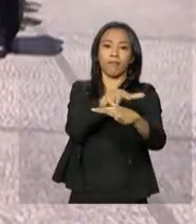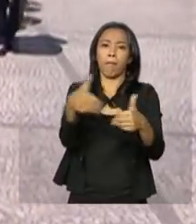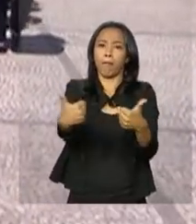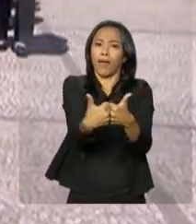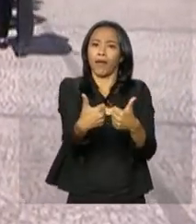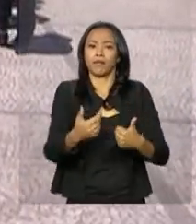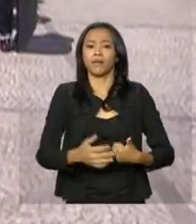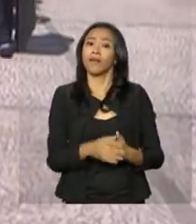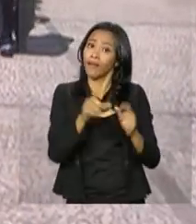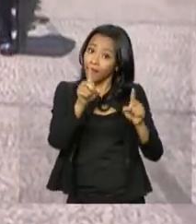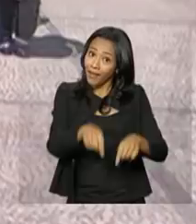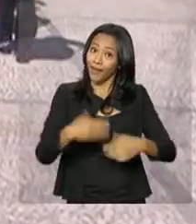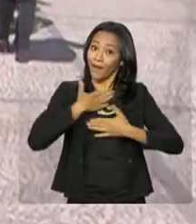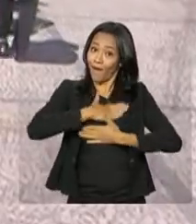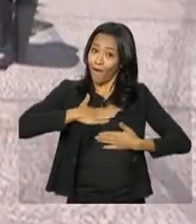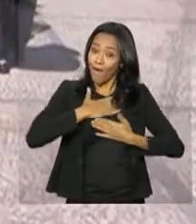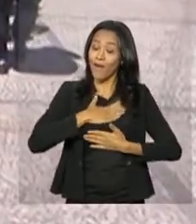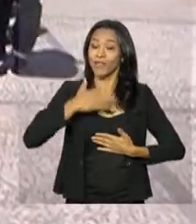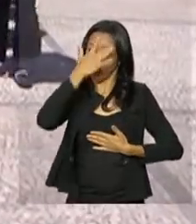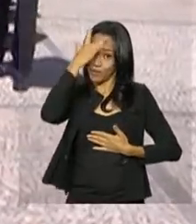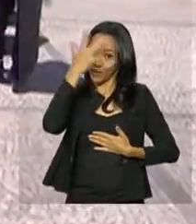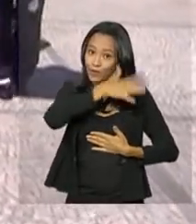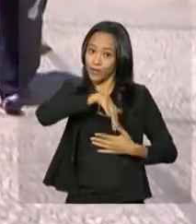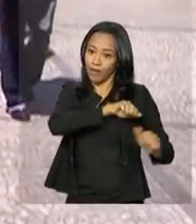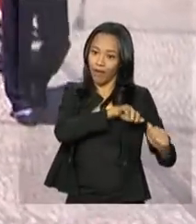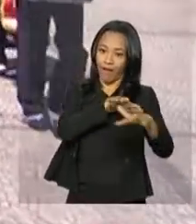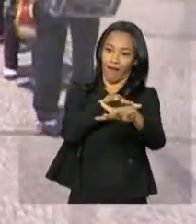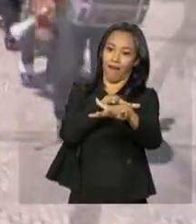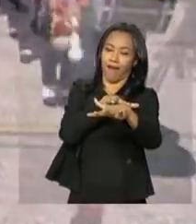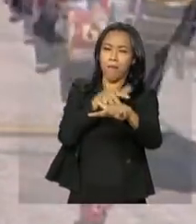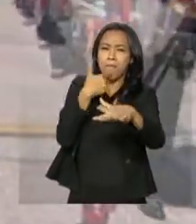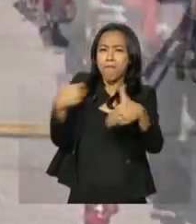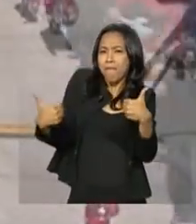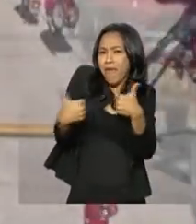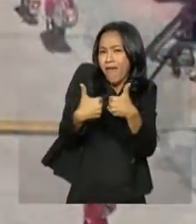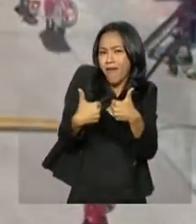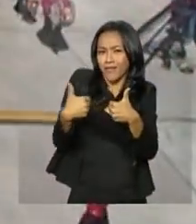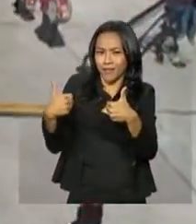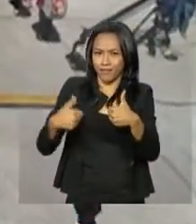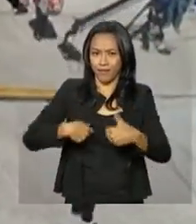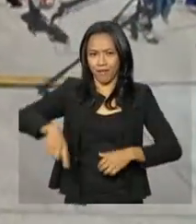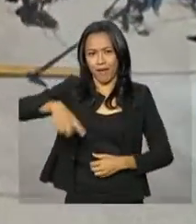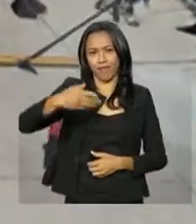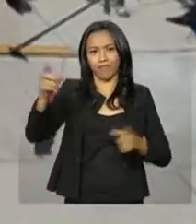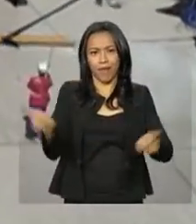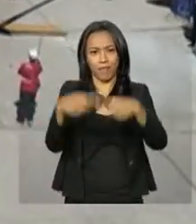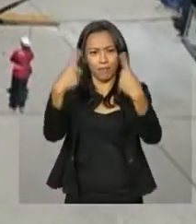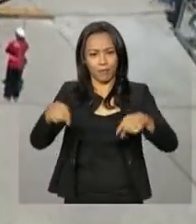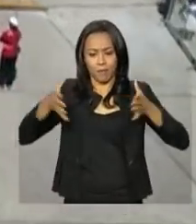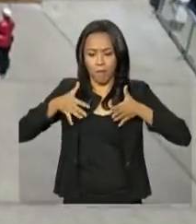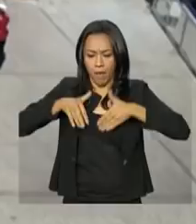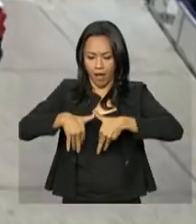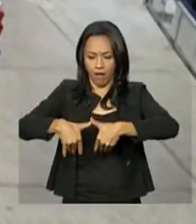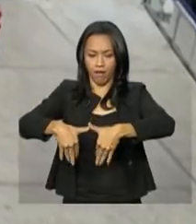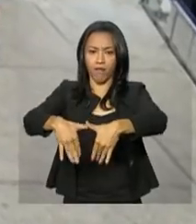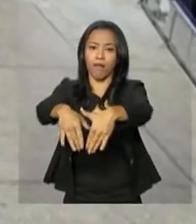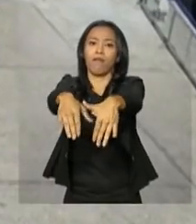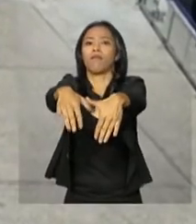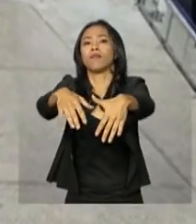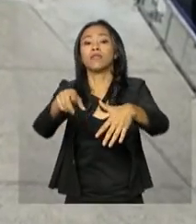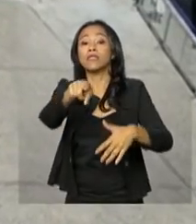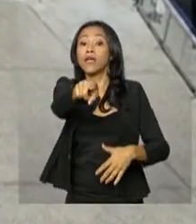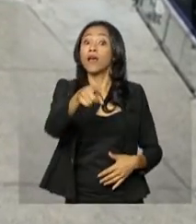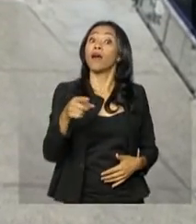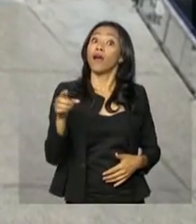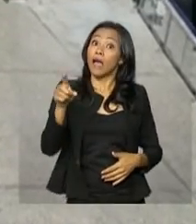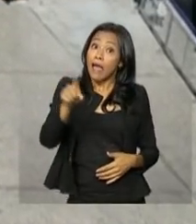E é o que o público gosta, né? Passar bem de pertinho a banda. Essa banda tem um apelo, ela